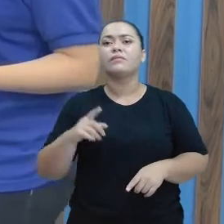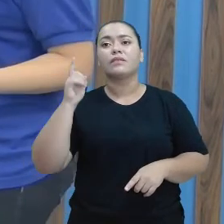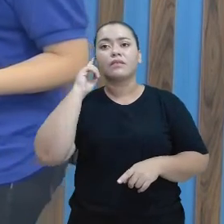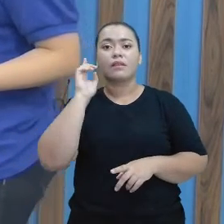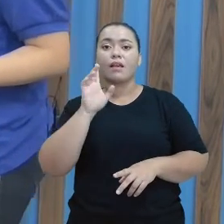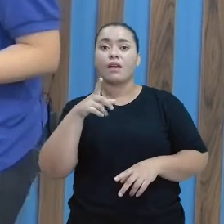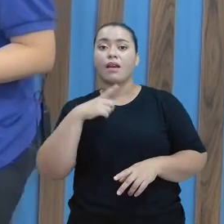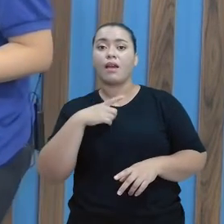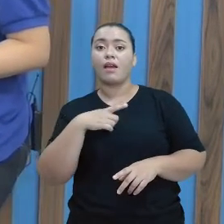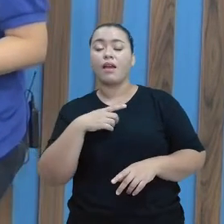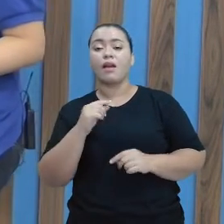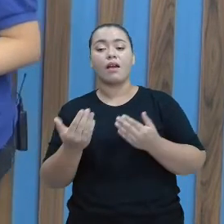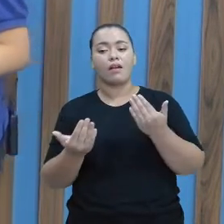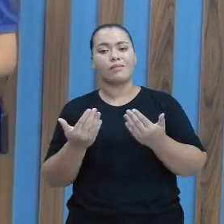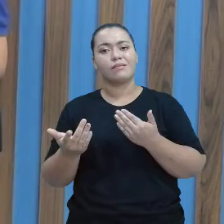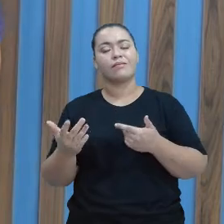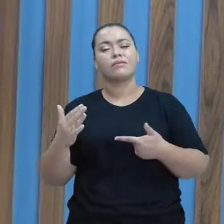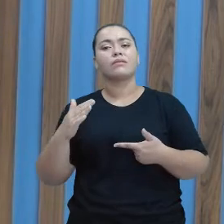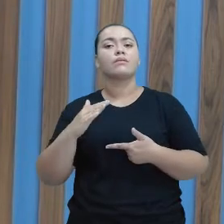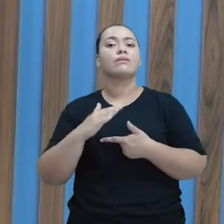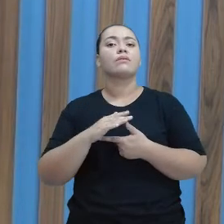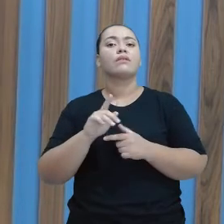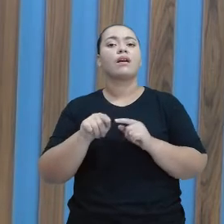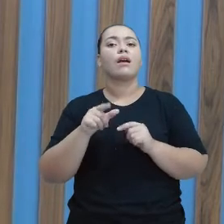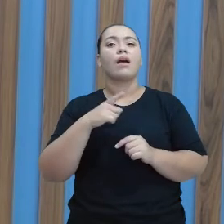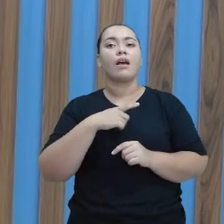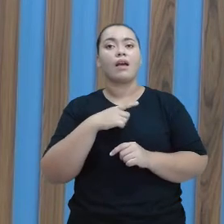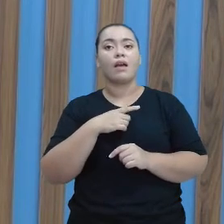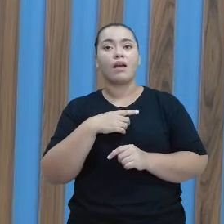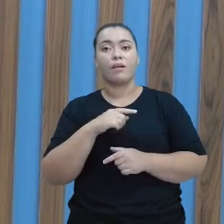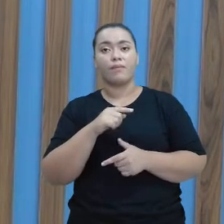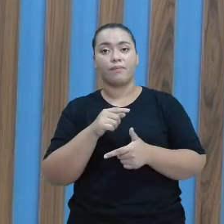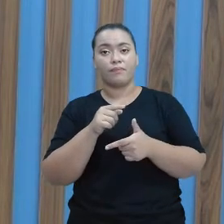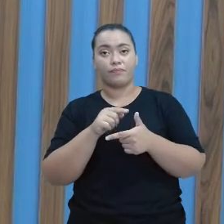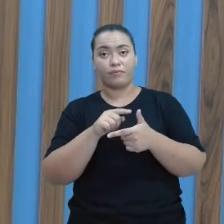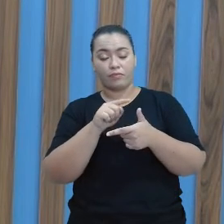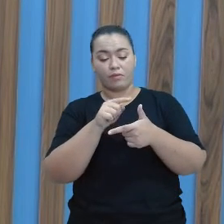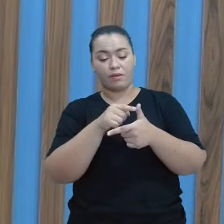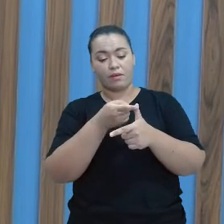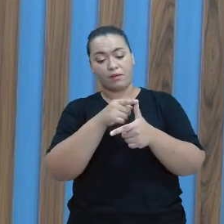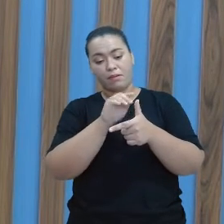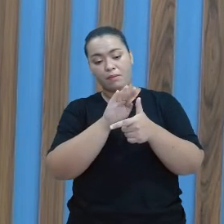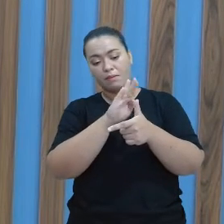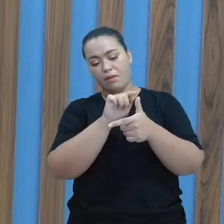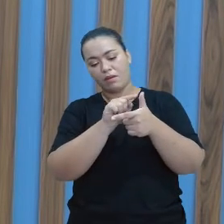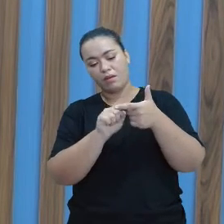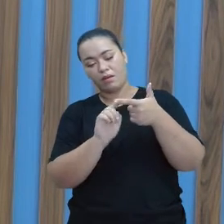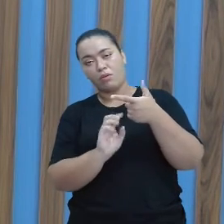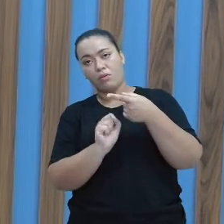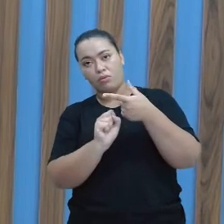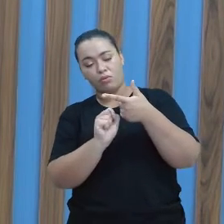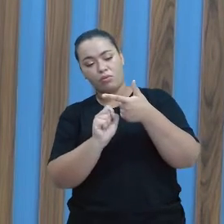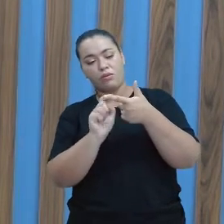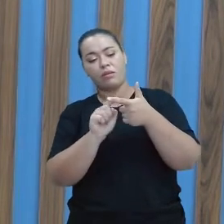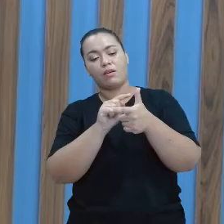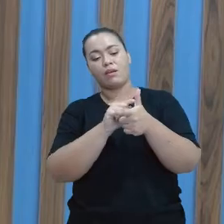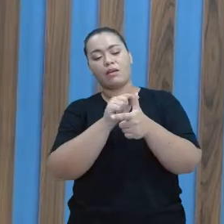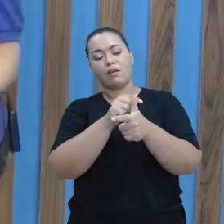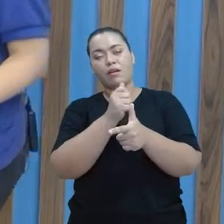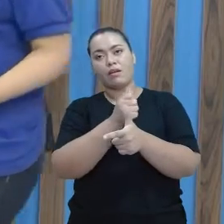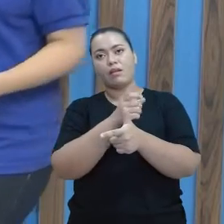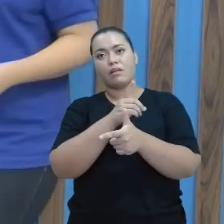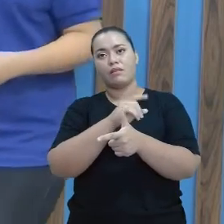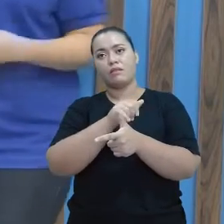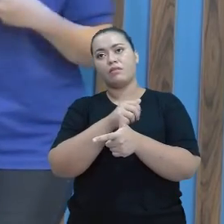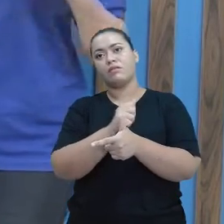da razão trigonométrica, eu tenho que o cateto oposto do beta é o 8, e o cateto adjacente é o 6, que vai fazer